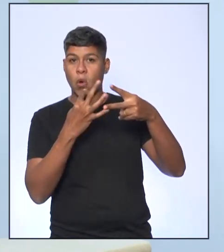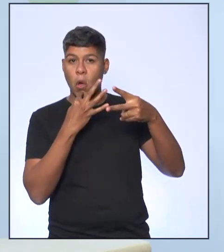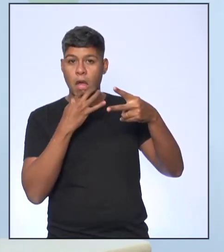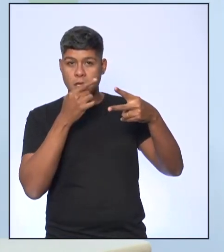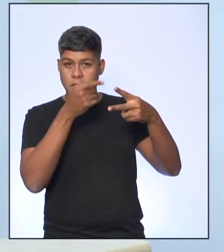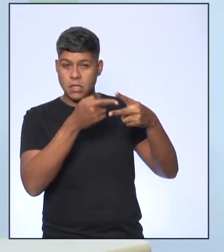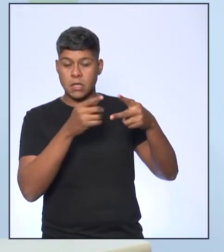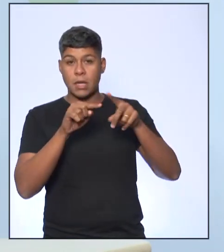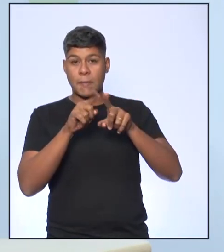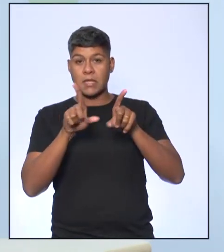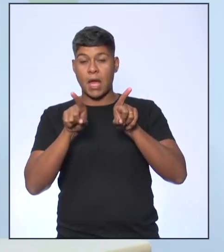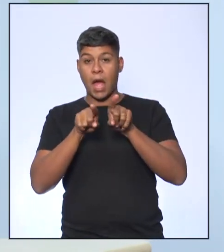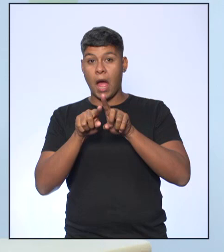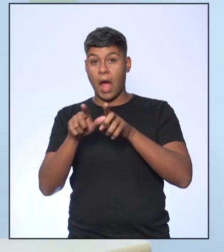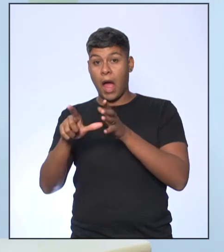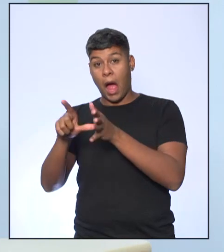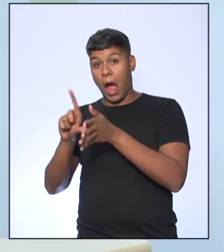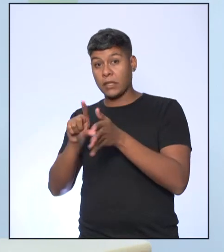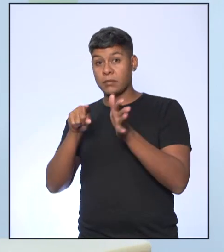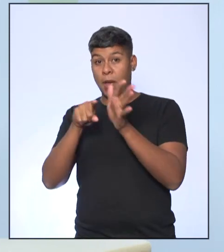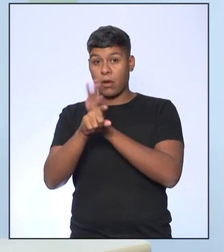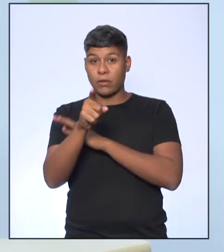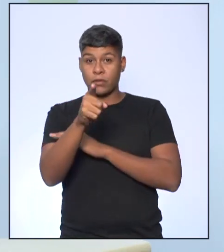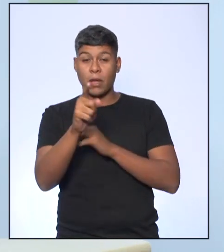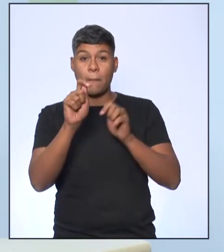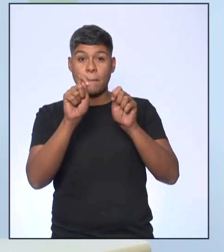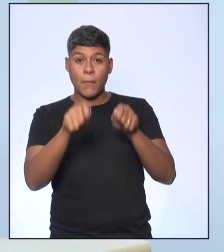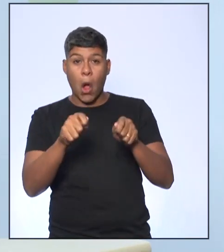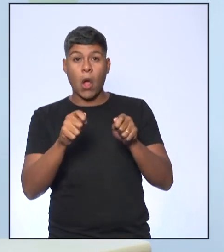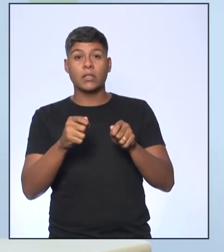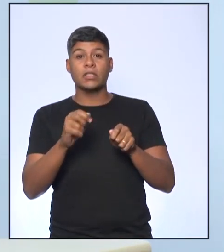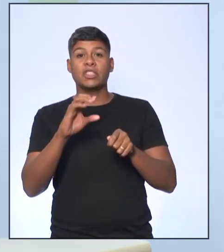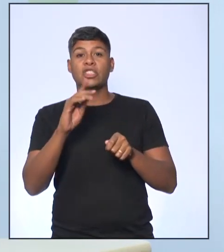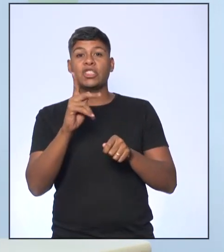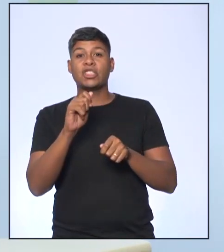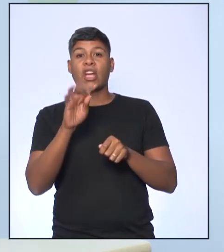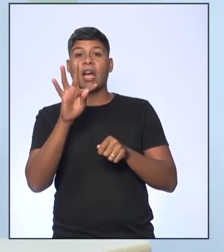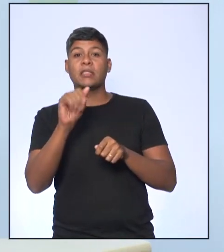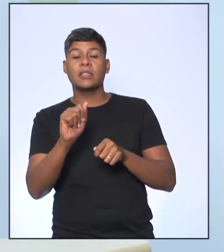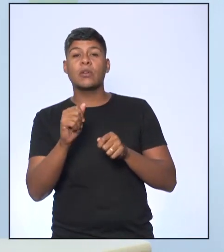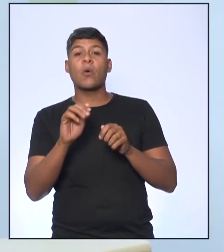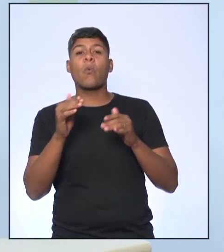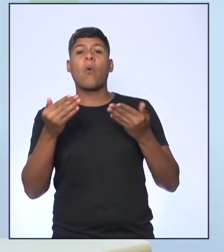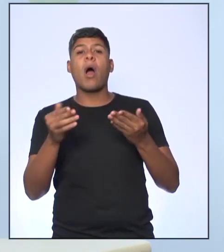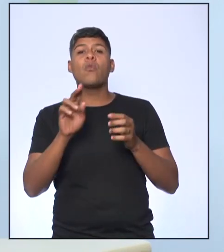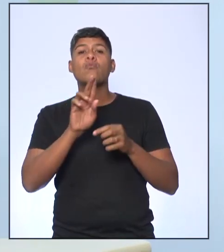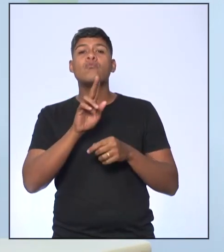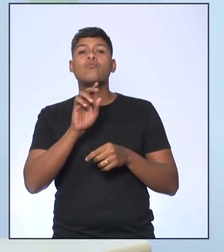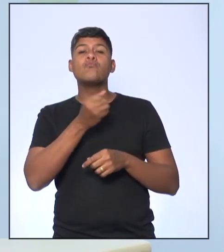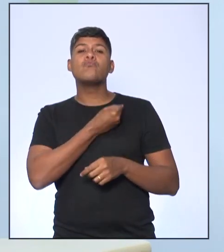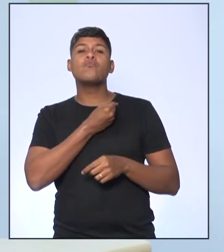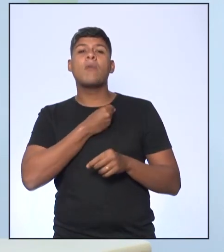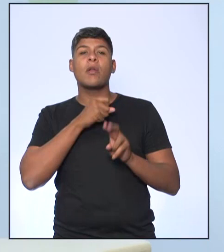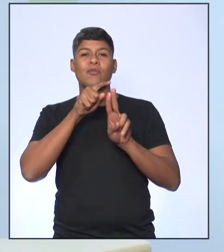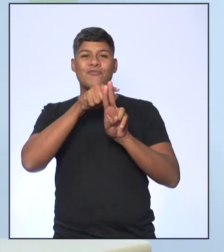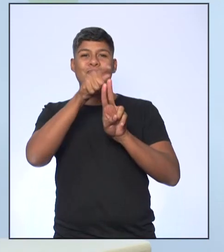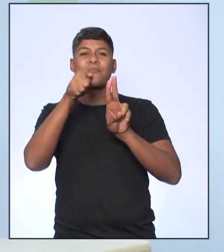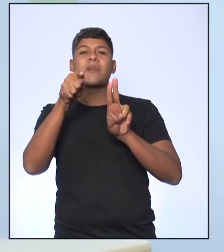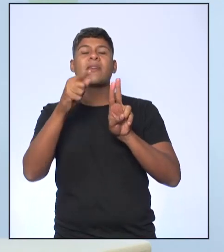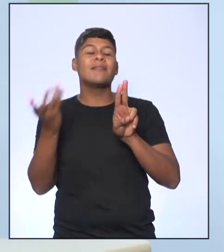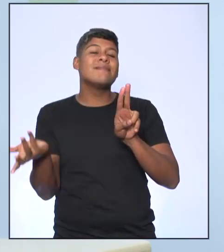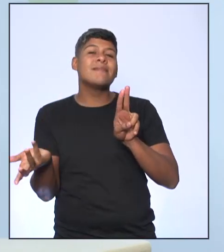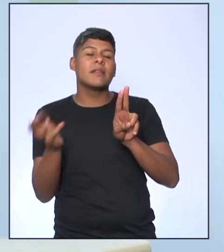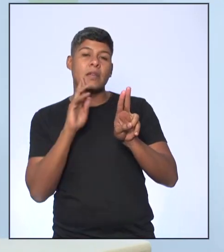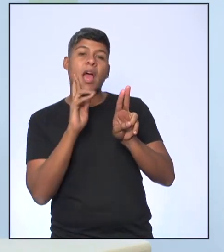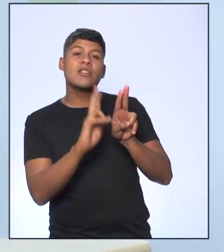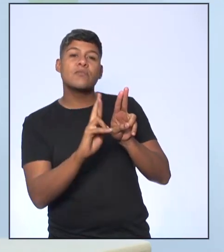mas antes eu vou fazer uma pergunta para todos vocês e podem colocar no chat. Qual que é o número do π? O π vale quanto?